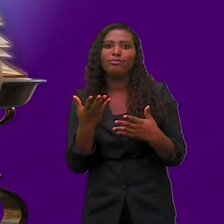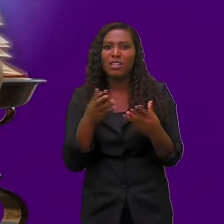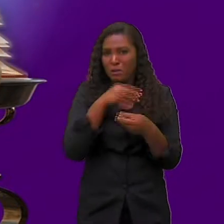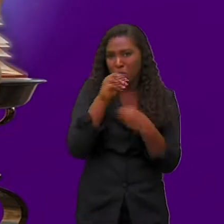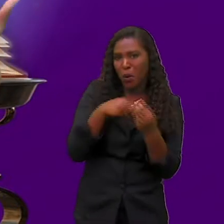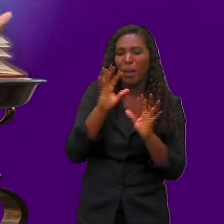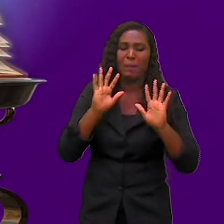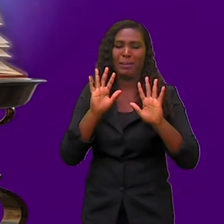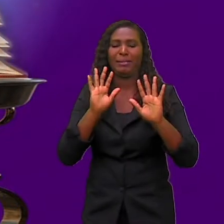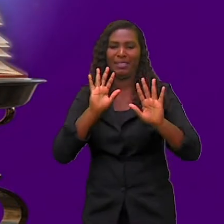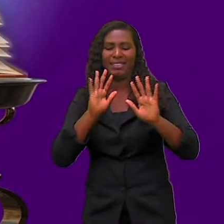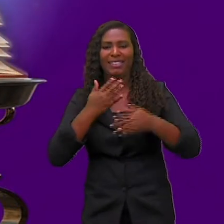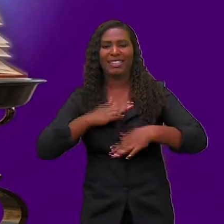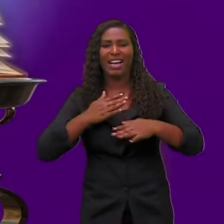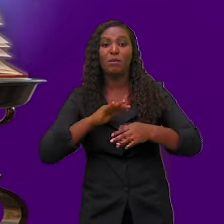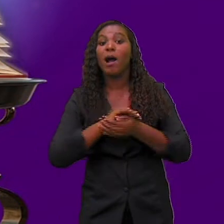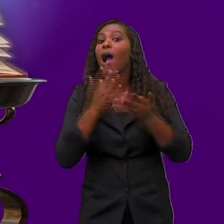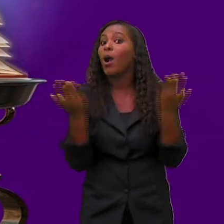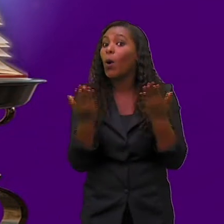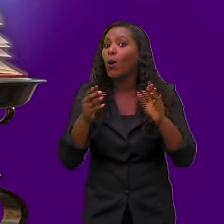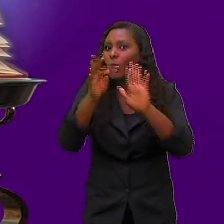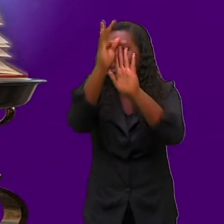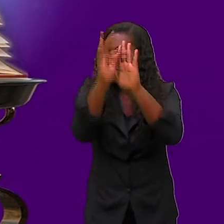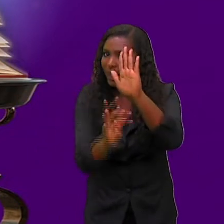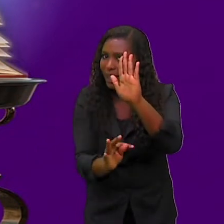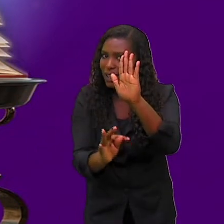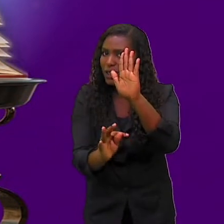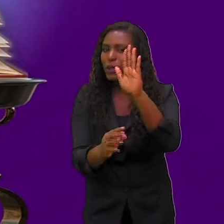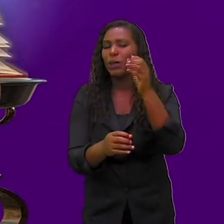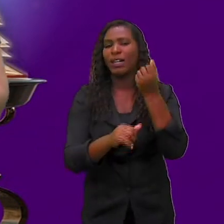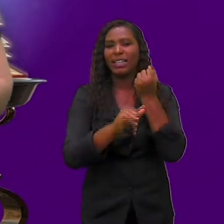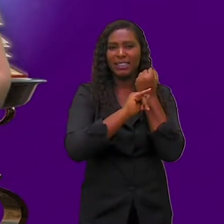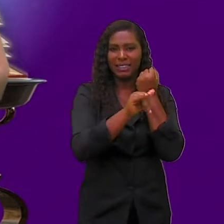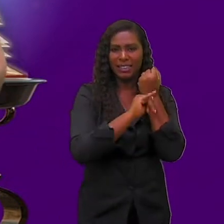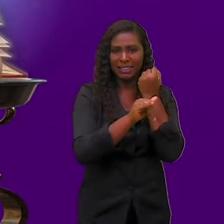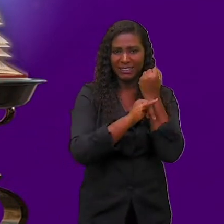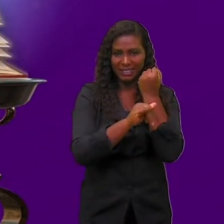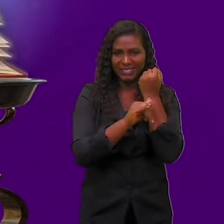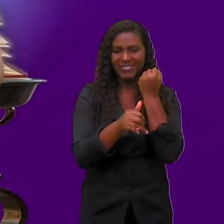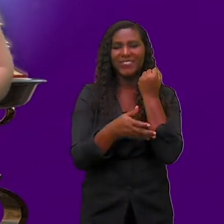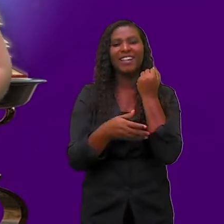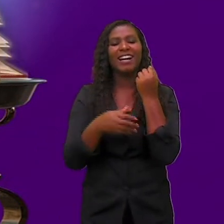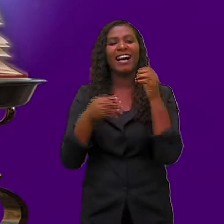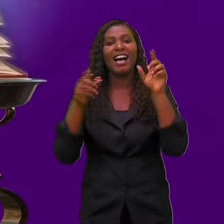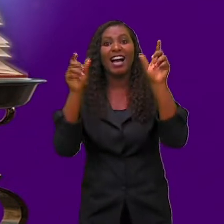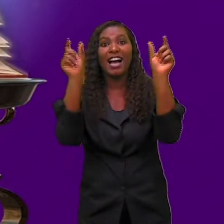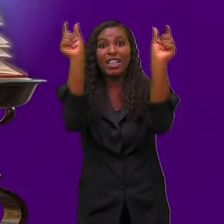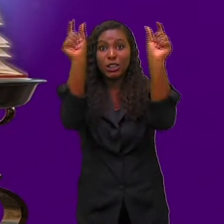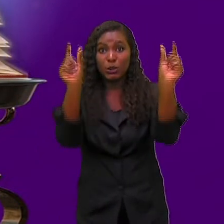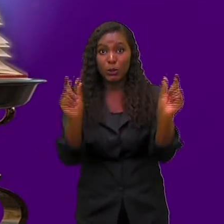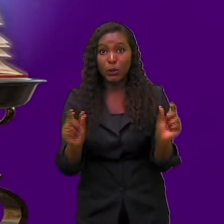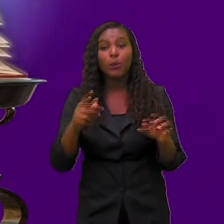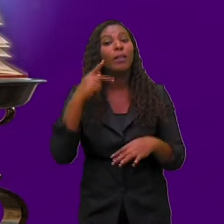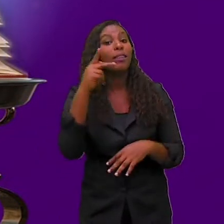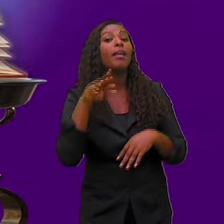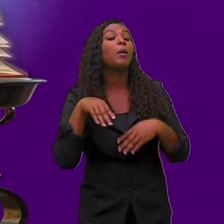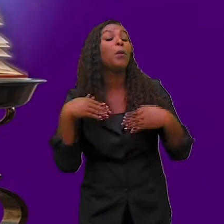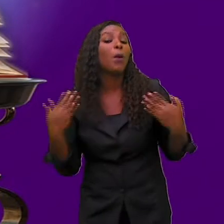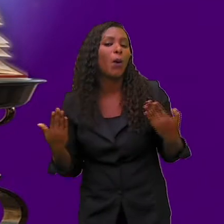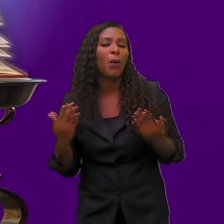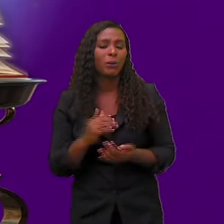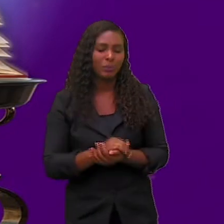falar da estrutura do texto narrativo, olha só. Falamos dos elementos e agora nós vamos falar sobre a estrutura. No